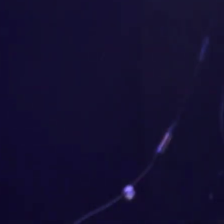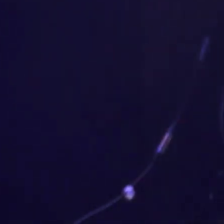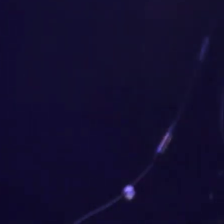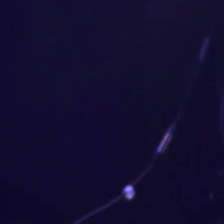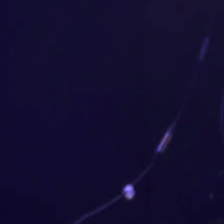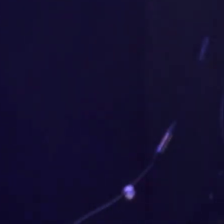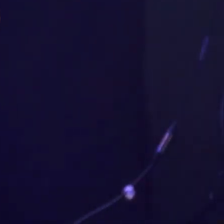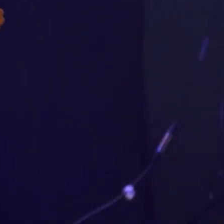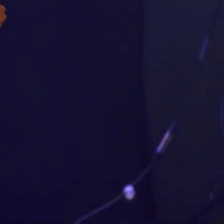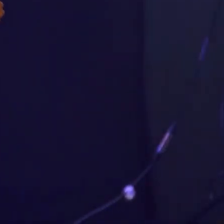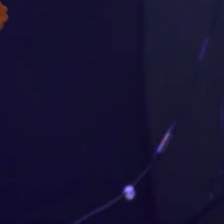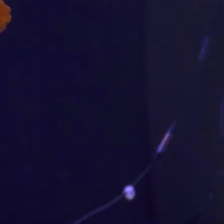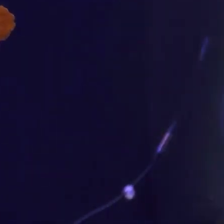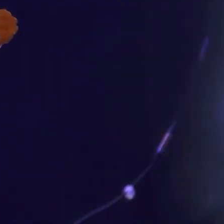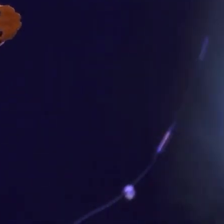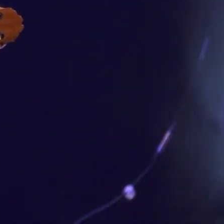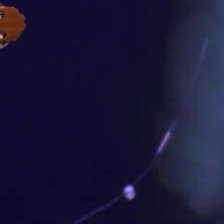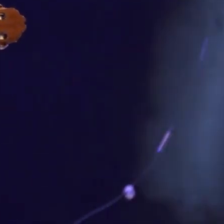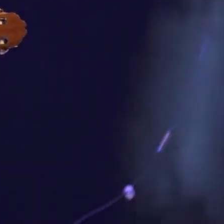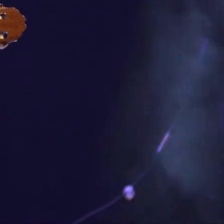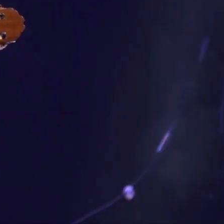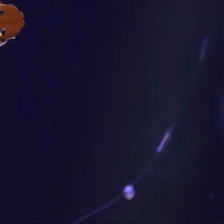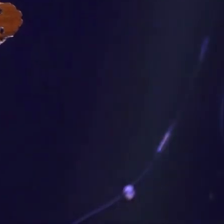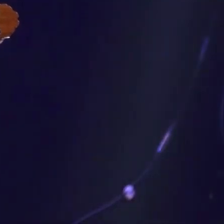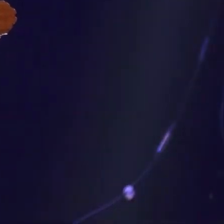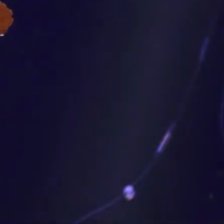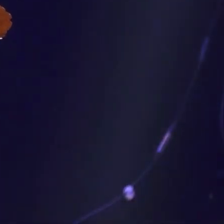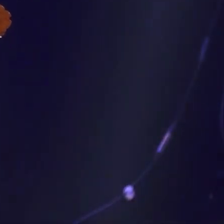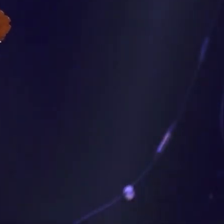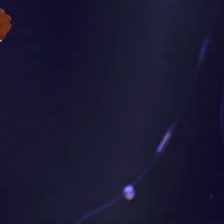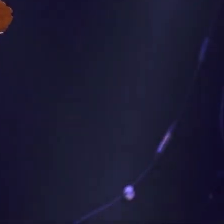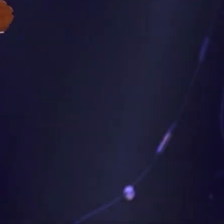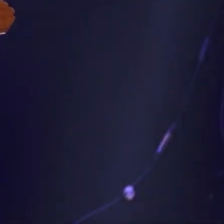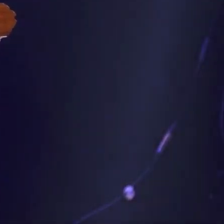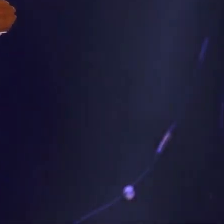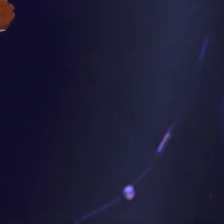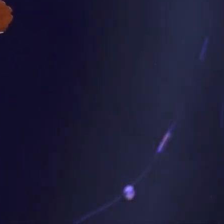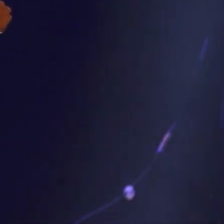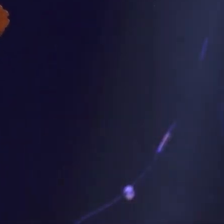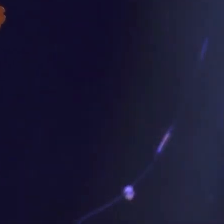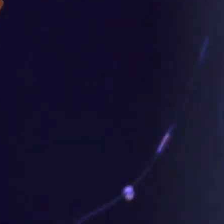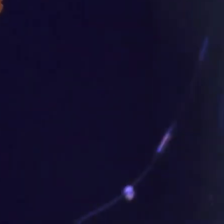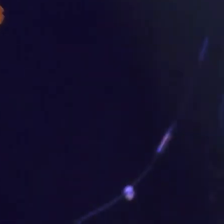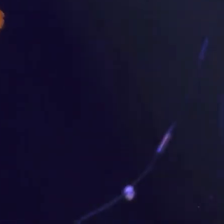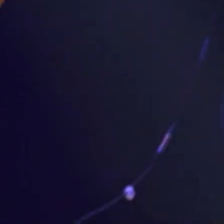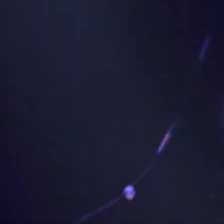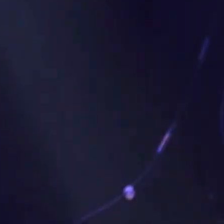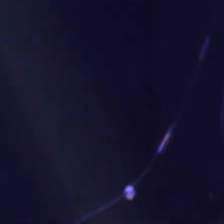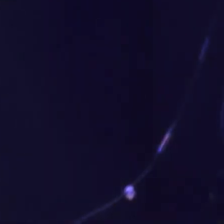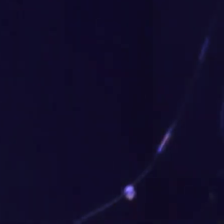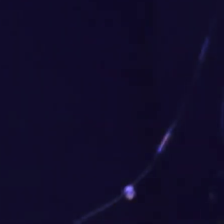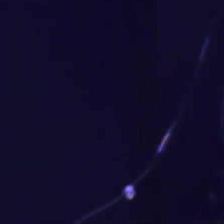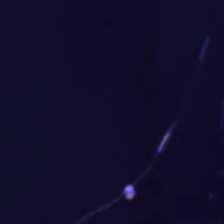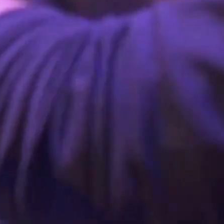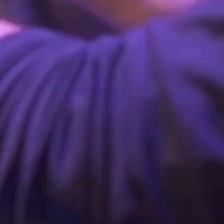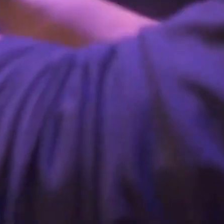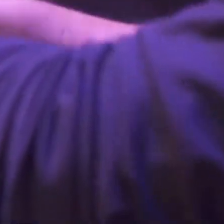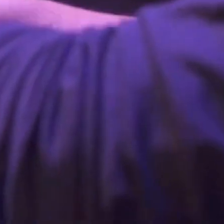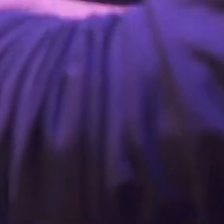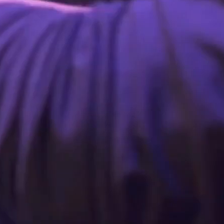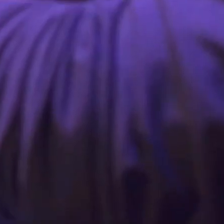dali. E dou de com borra na farinha e sou enxerido até o tucupi.